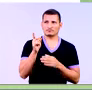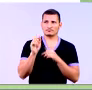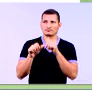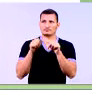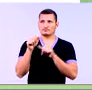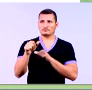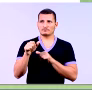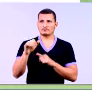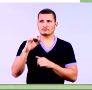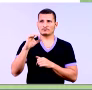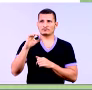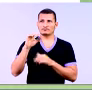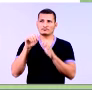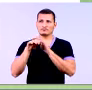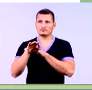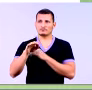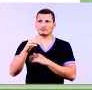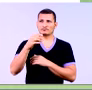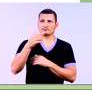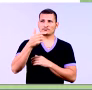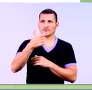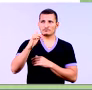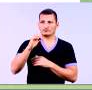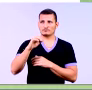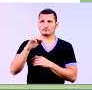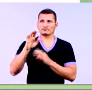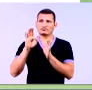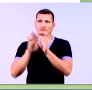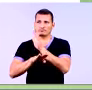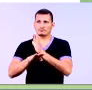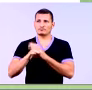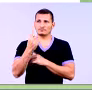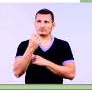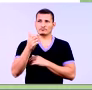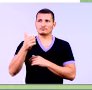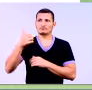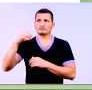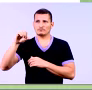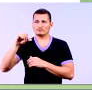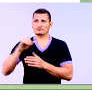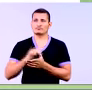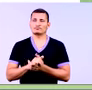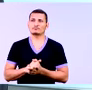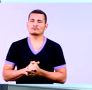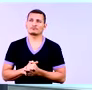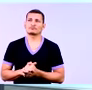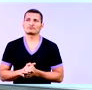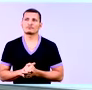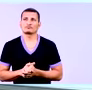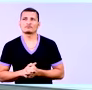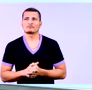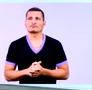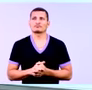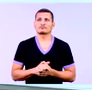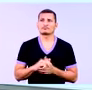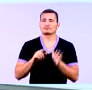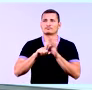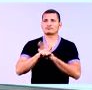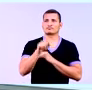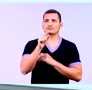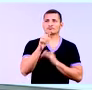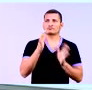de 19 para 20. Tá? Então nesse momento, se eu perguntar para você, já foi